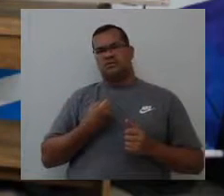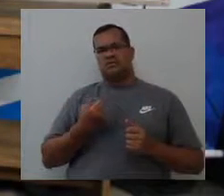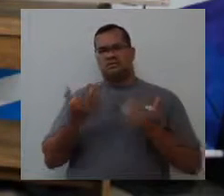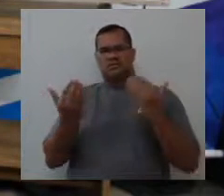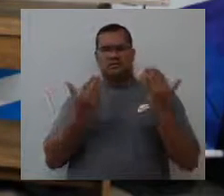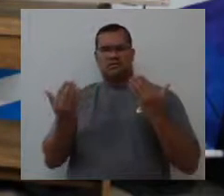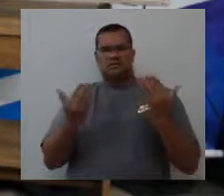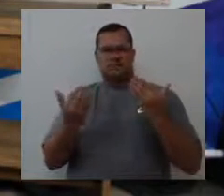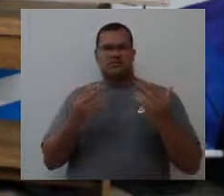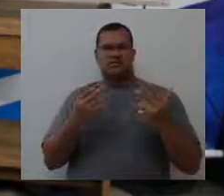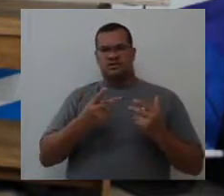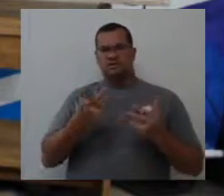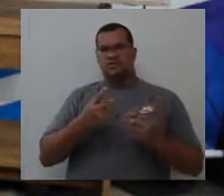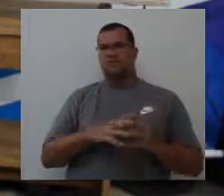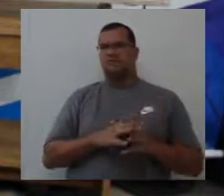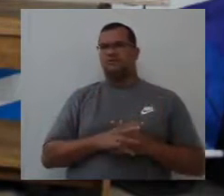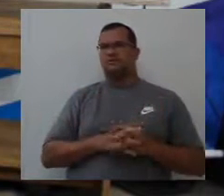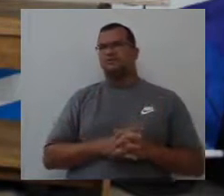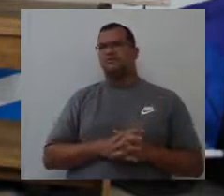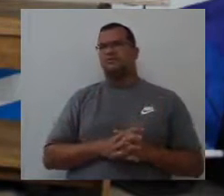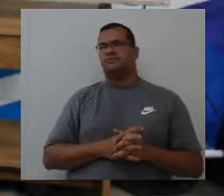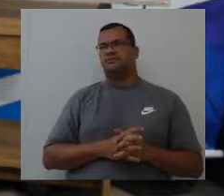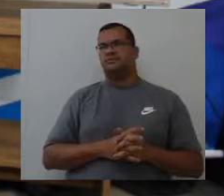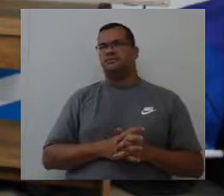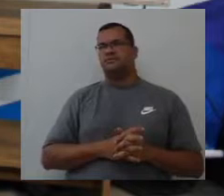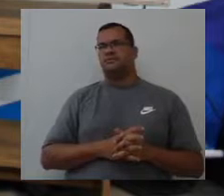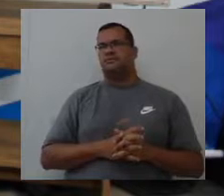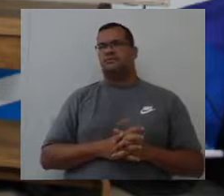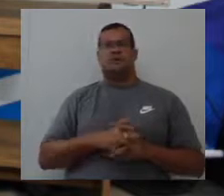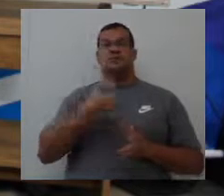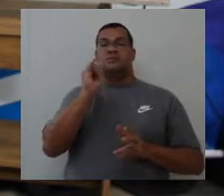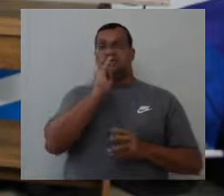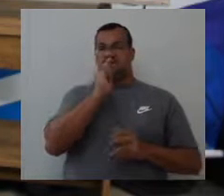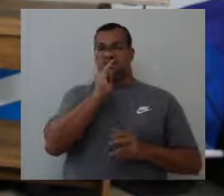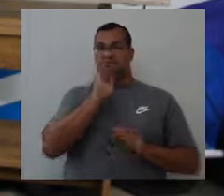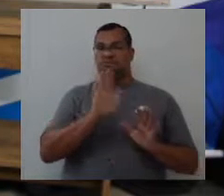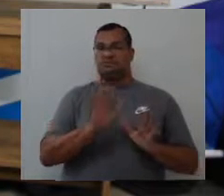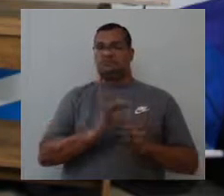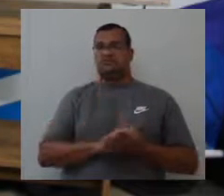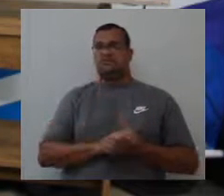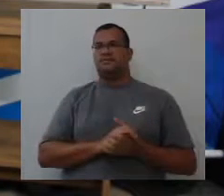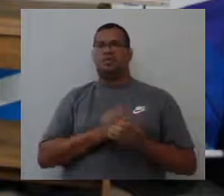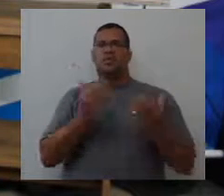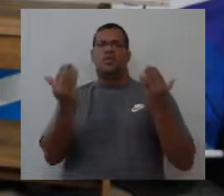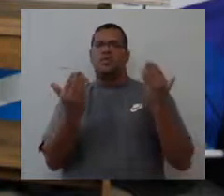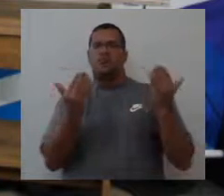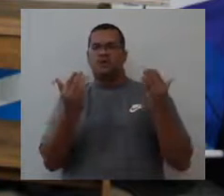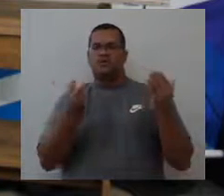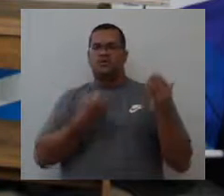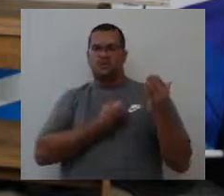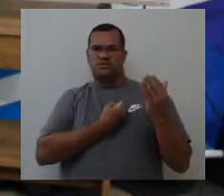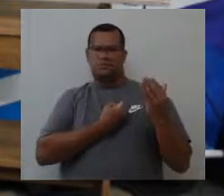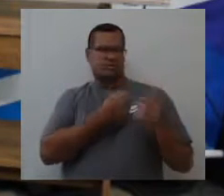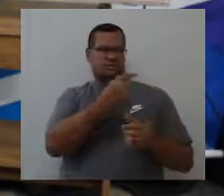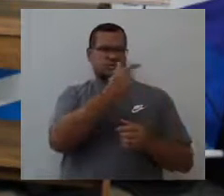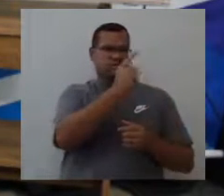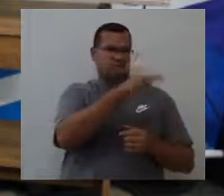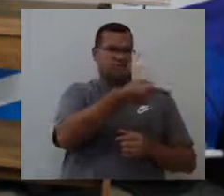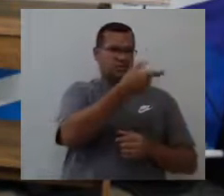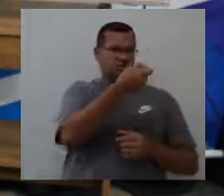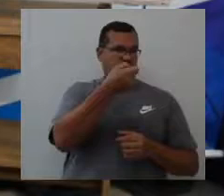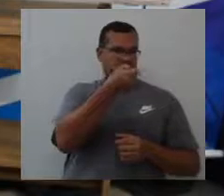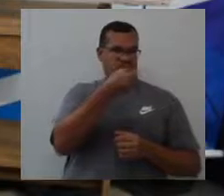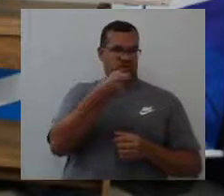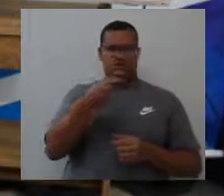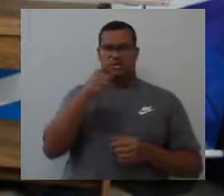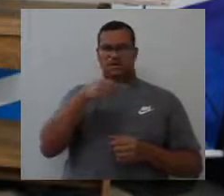comparação entre dois valores, dois números quaisquer. Por exemplo, a gente pode fazer o seguinte, ó, quando comparamos esses dois números, encontramos que 1.200